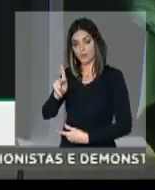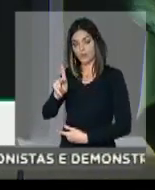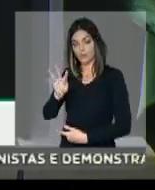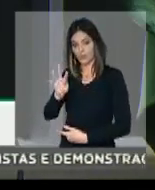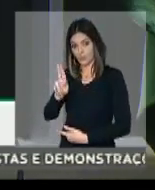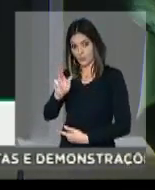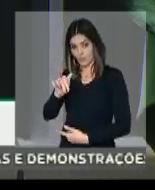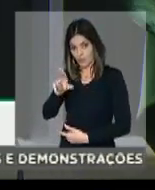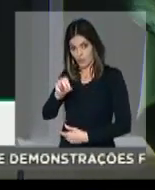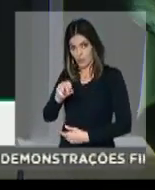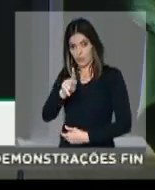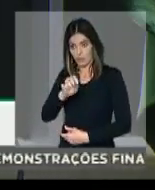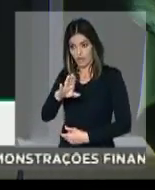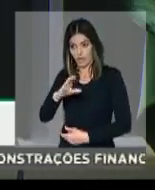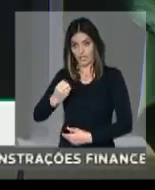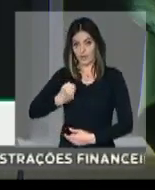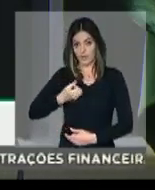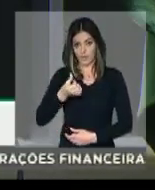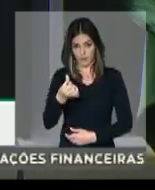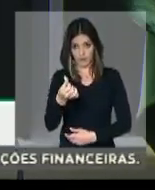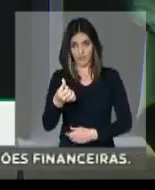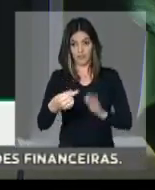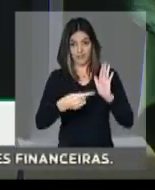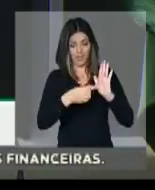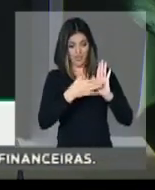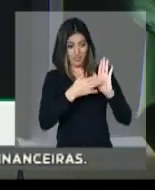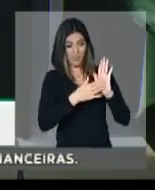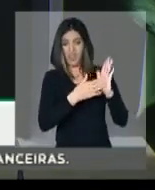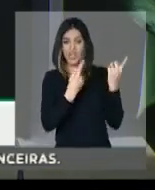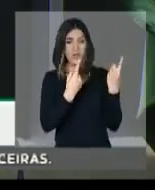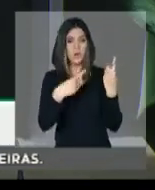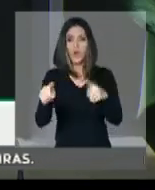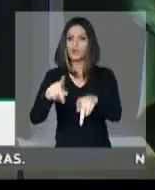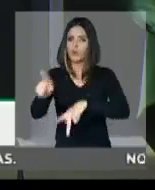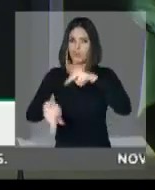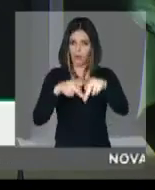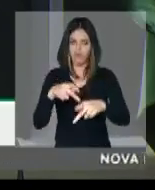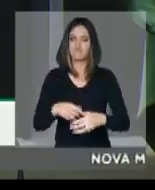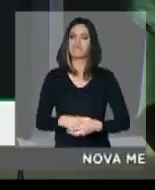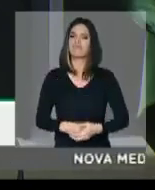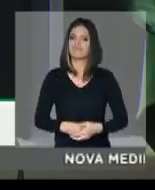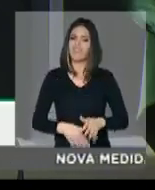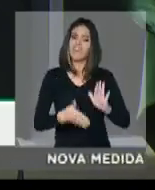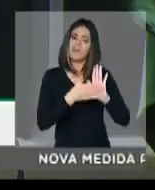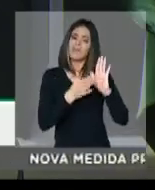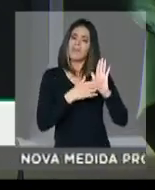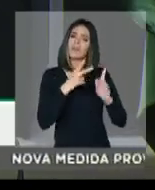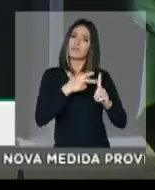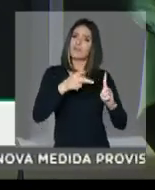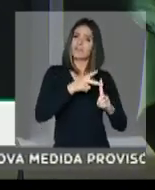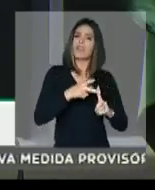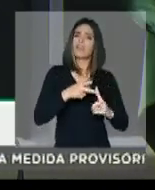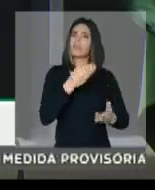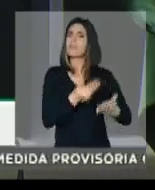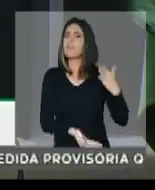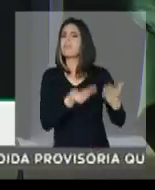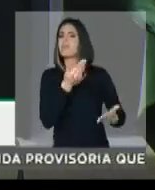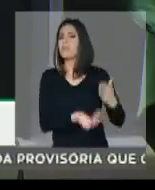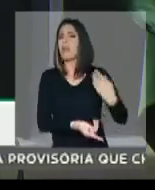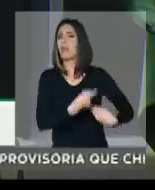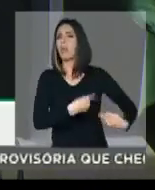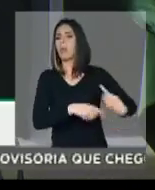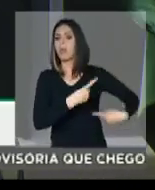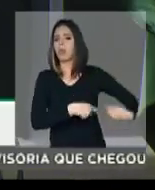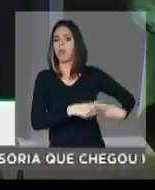de número 6, da PEC antipovo, da PEC da Previdência. São muitos retrocessos, senhor